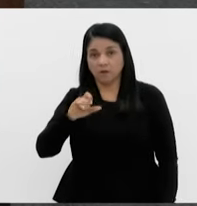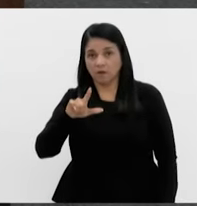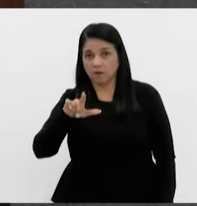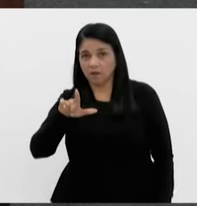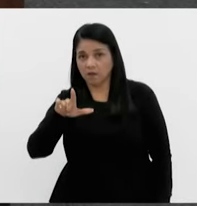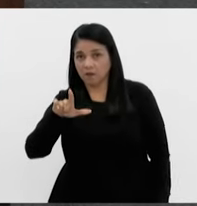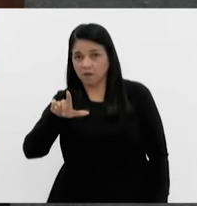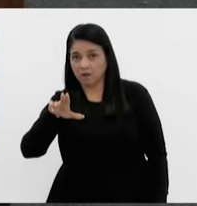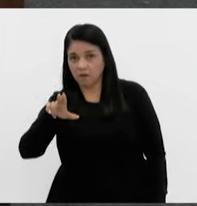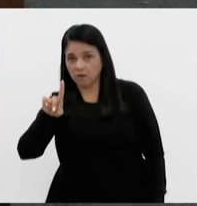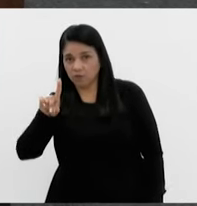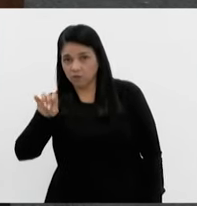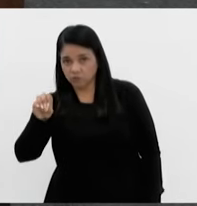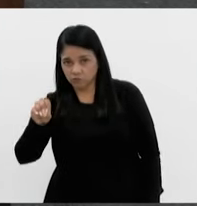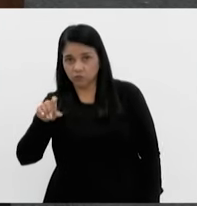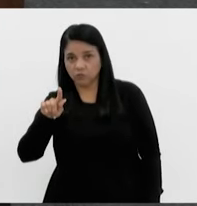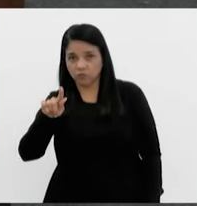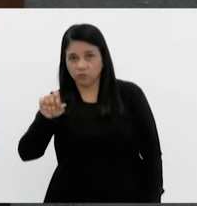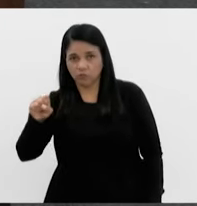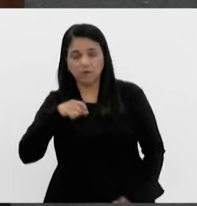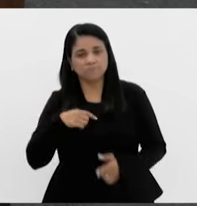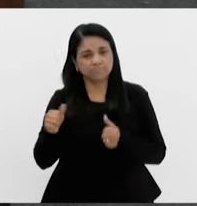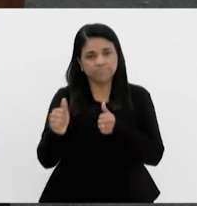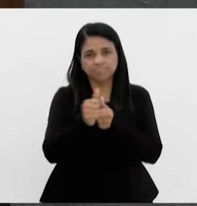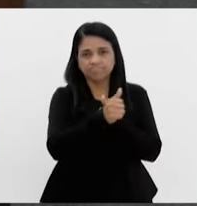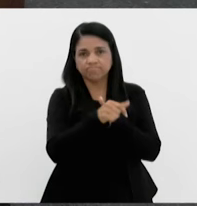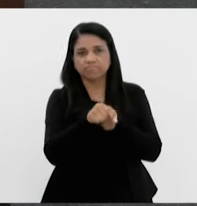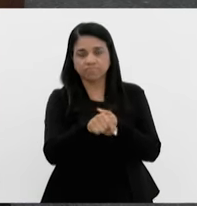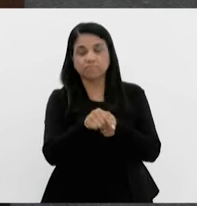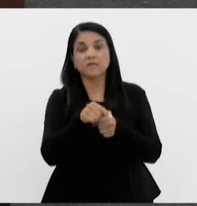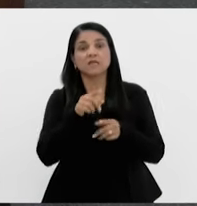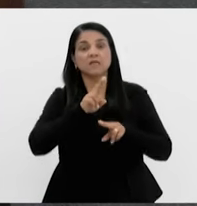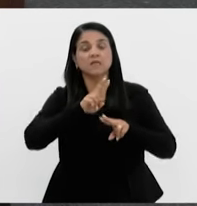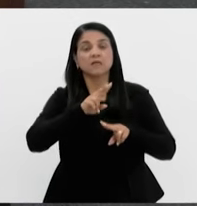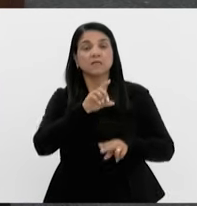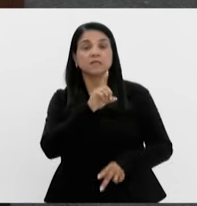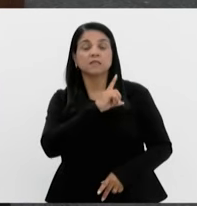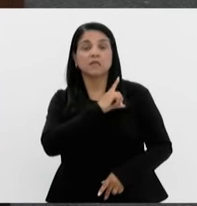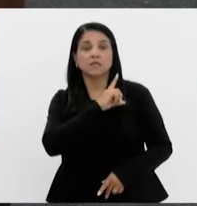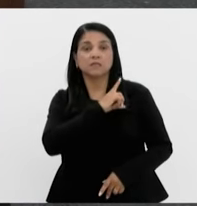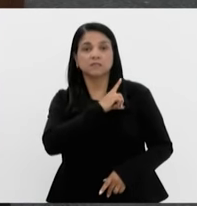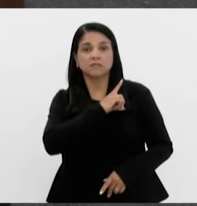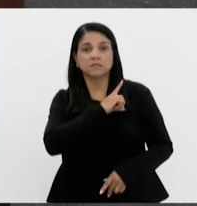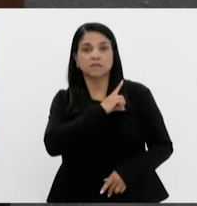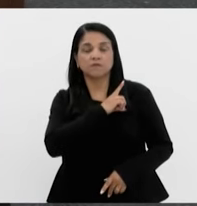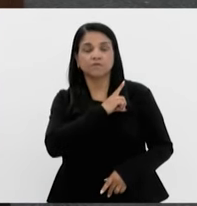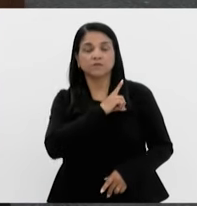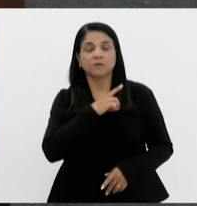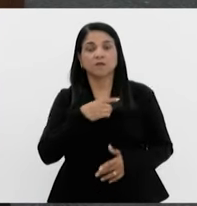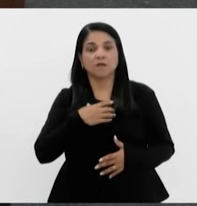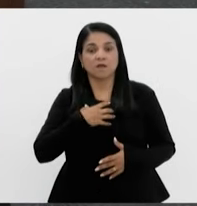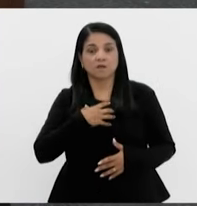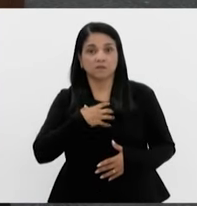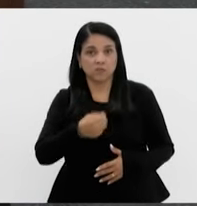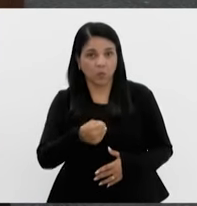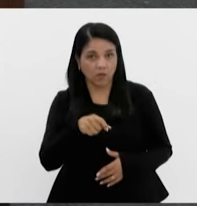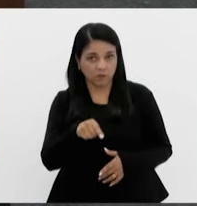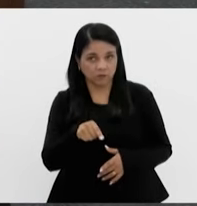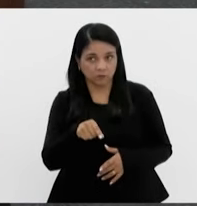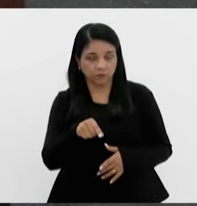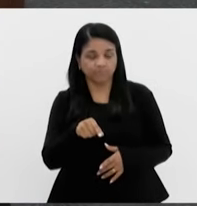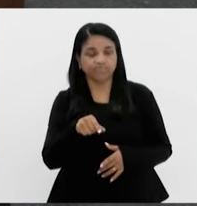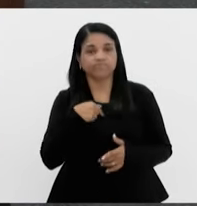da delegacia anti-sequestro da divisão antissequestro e eu tive oportunidade de acompanhar muito lá